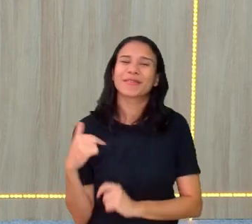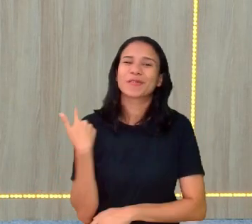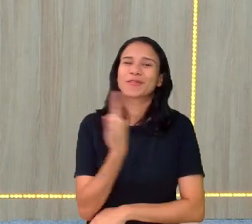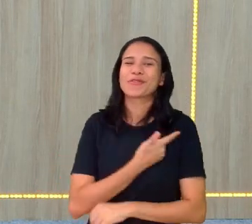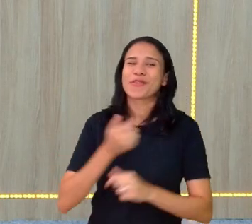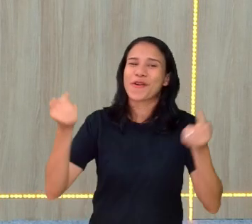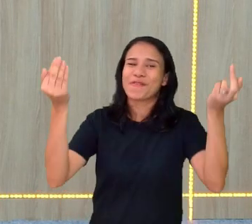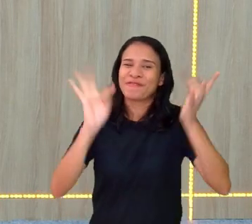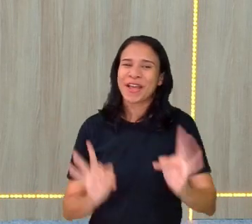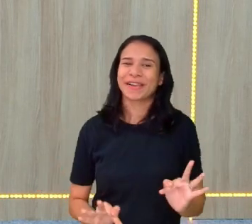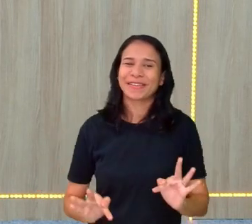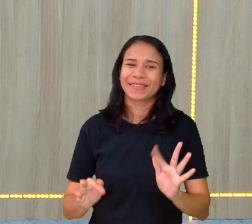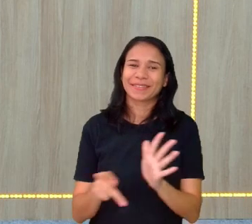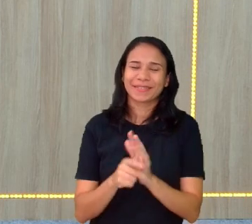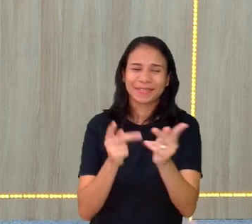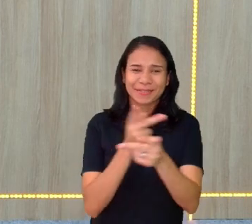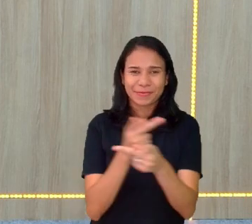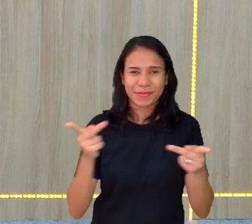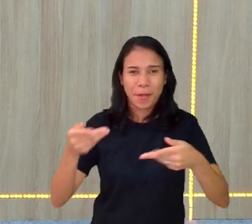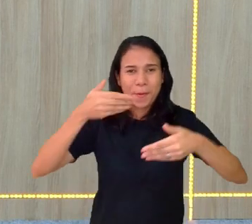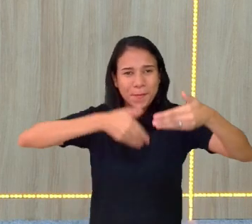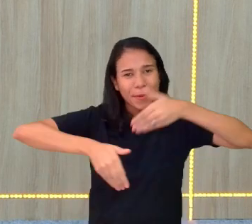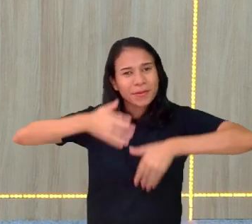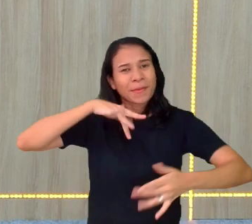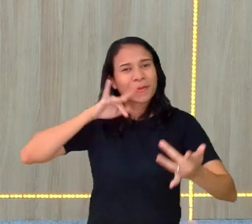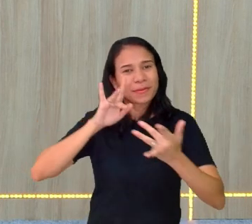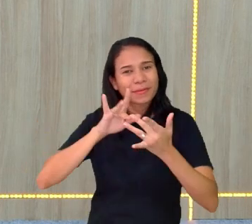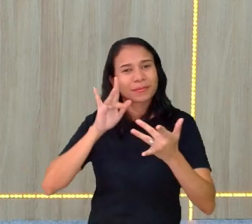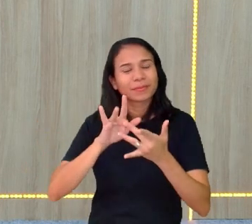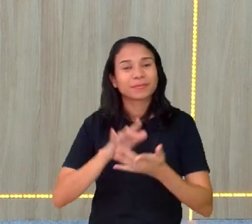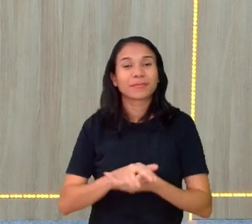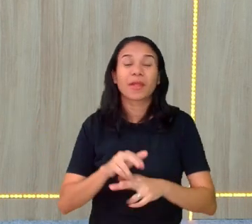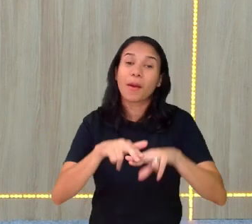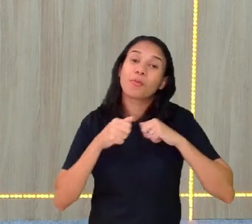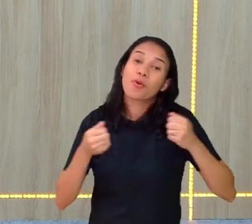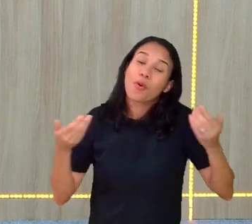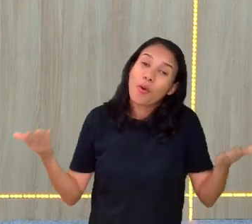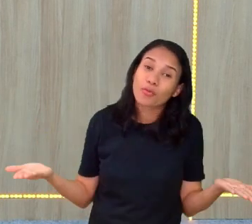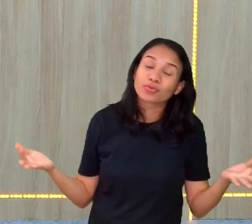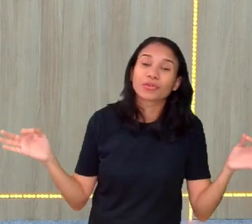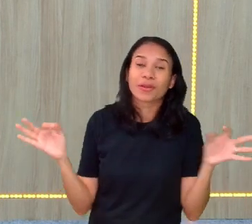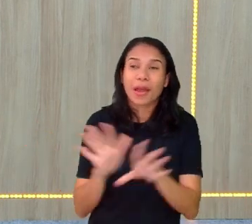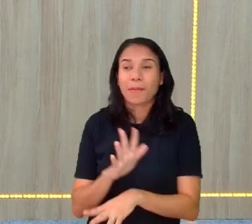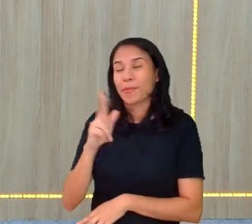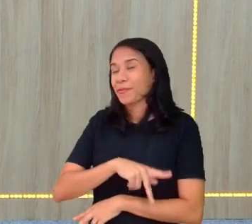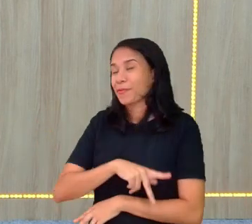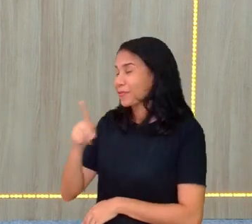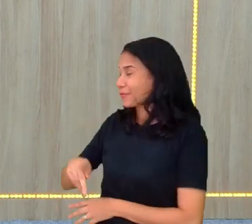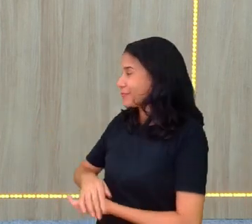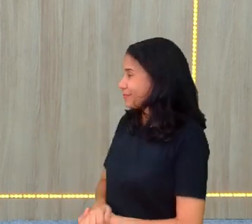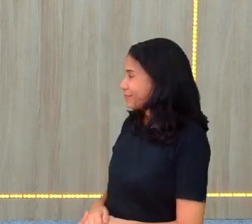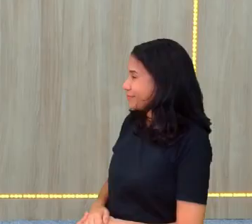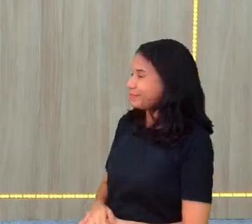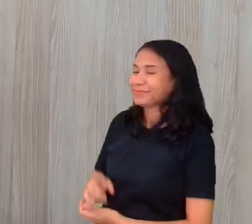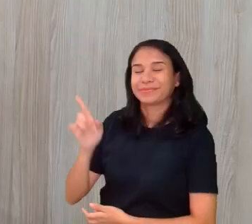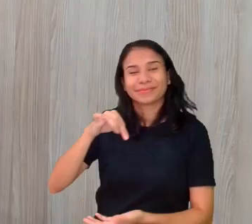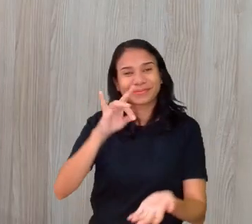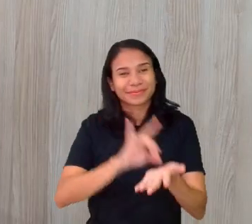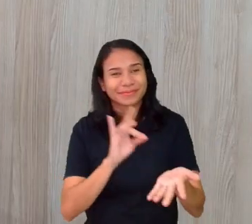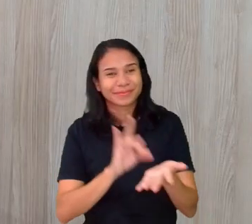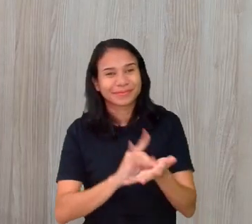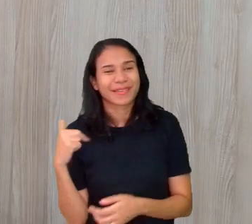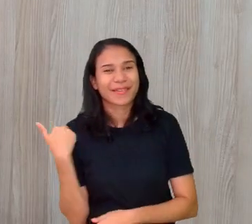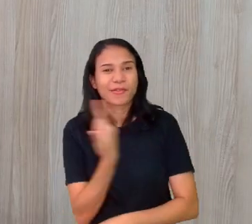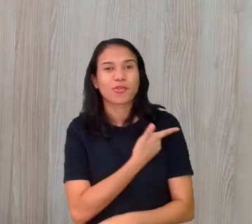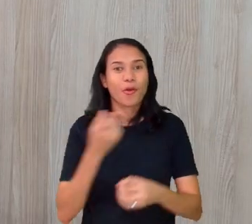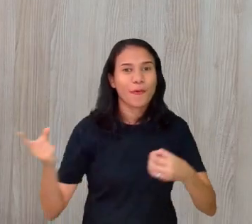fica bem feliz aí com a participação e interação de vocês. Por hoje é só, professor Luciano. É isso aí, gente. Estamos